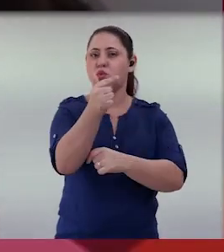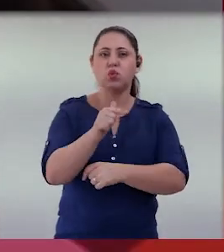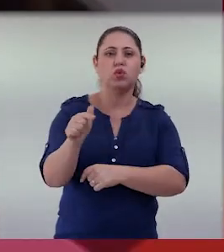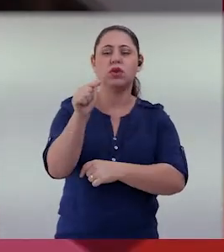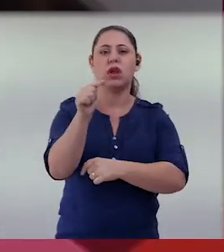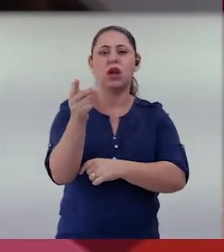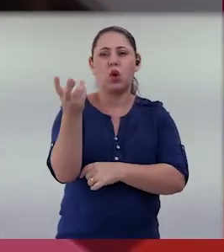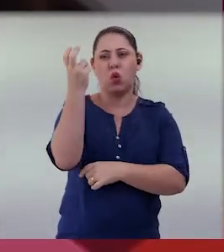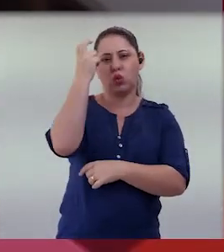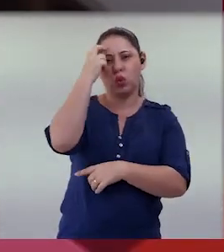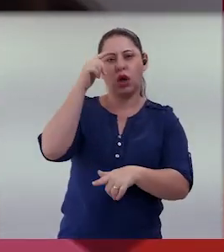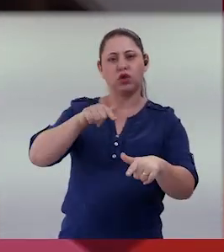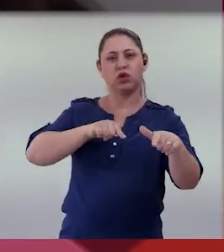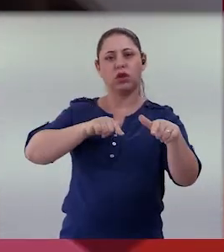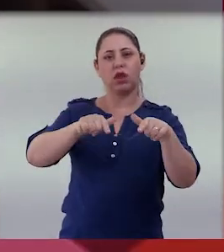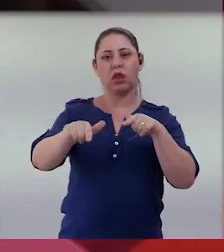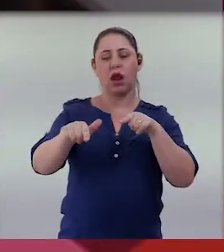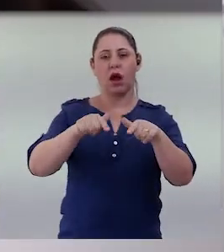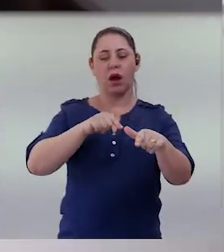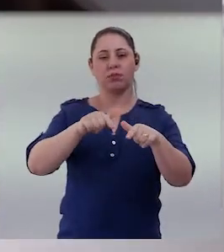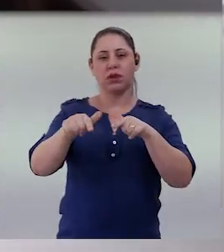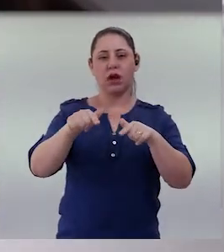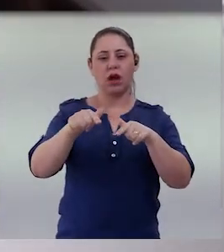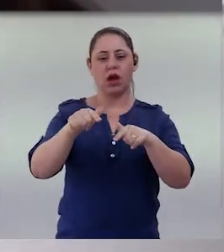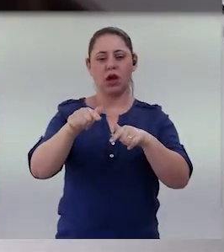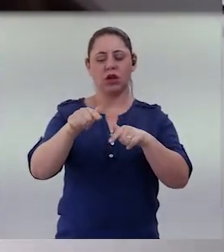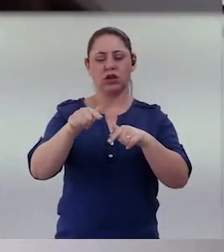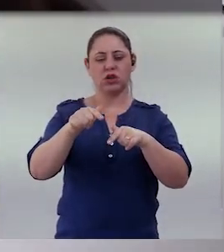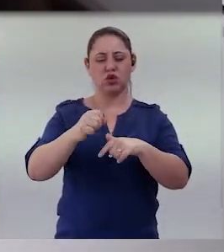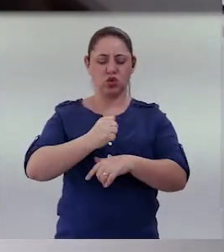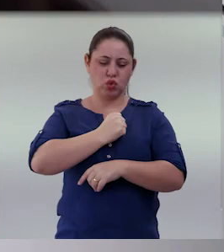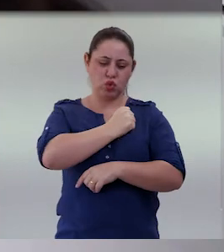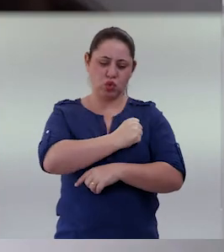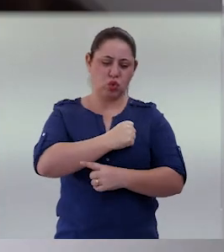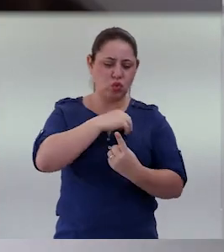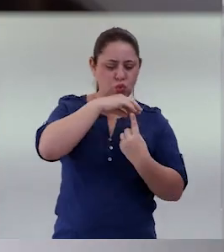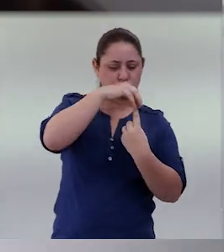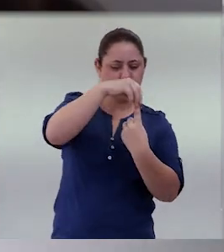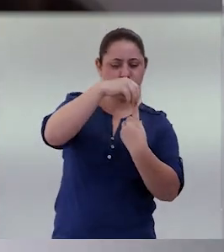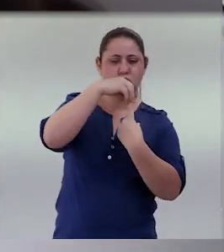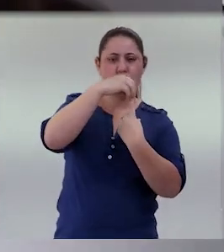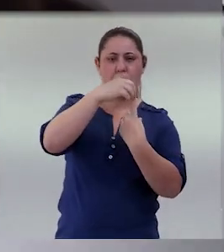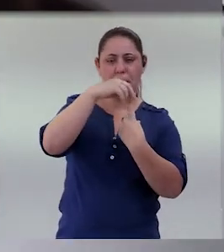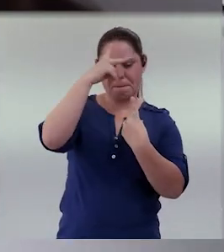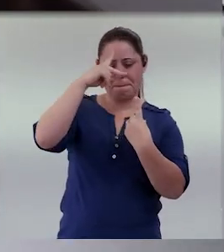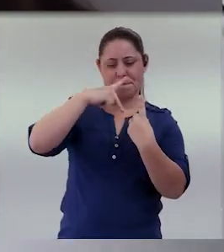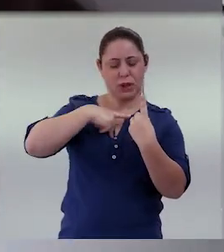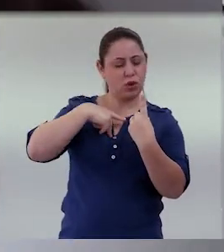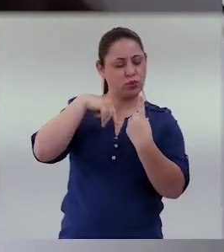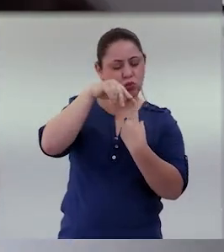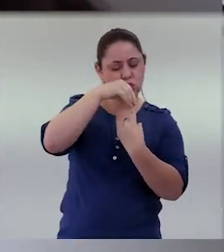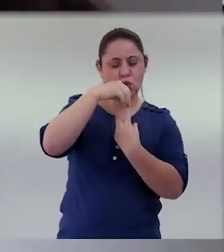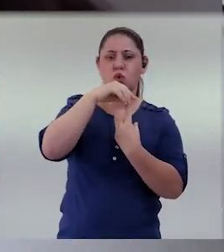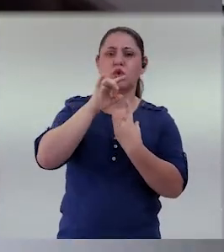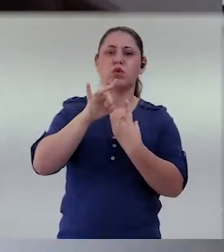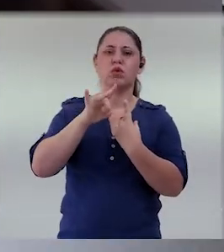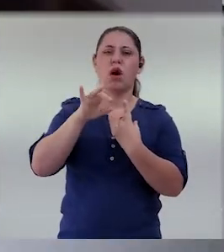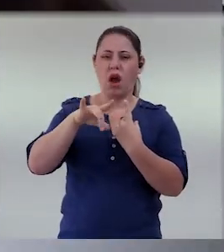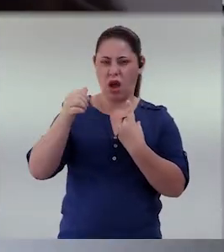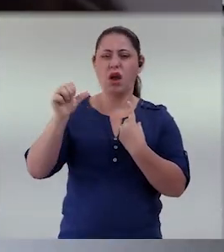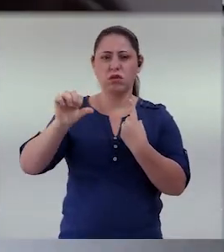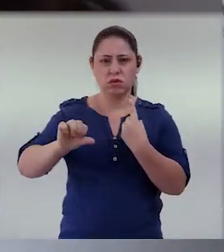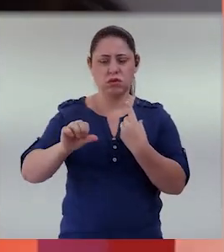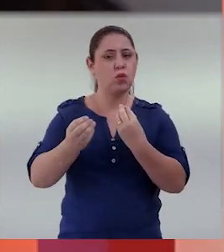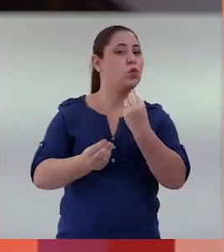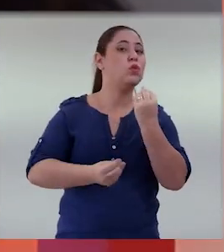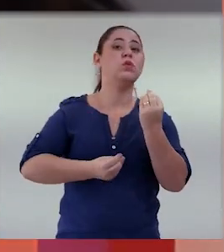mesmo disse, mas a gente não tem essa cultura de trabalhar a solidão, de trabalhar a autocompanhia. Isso,